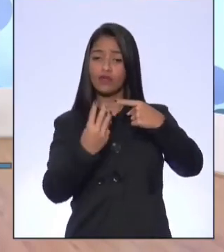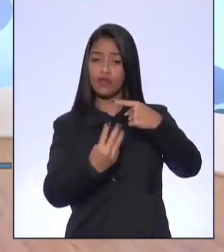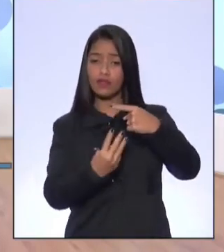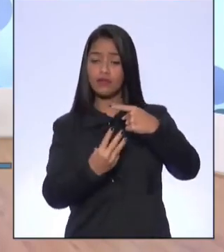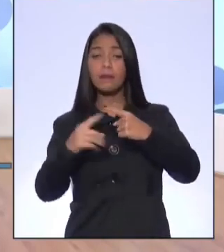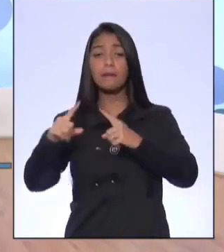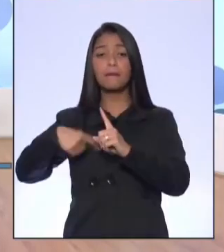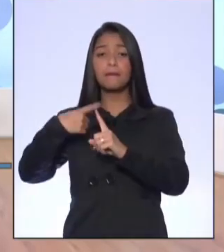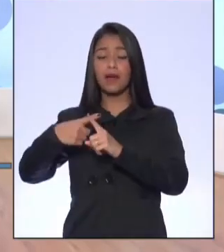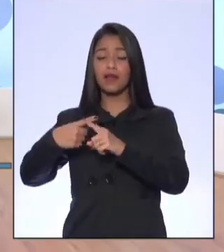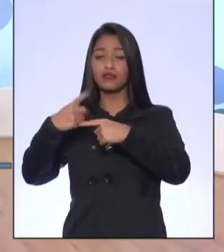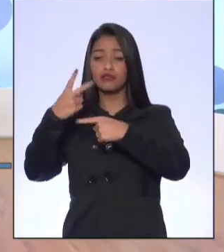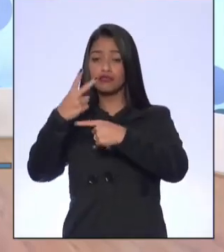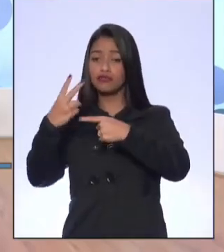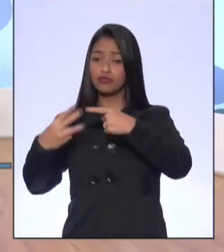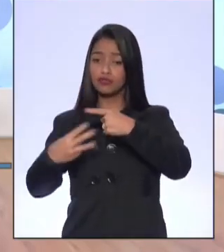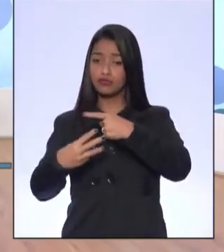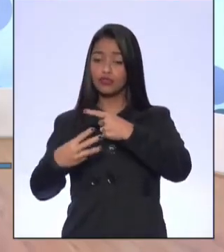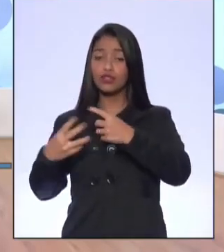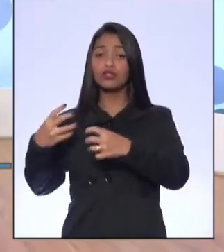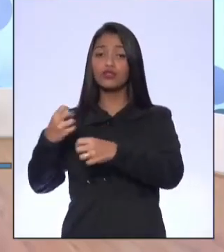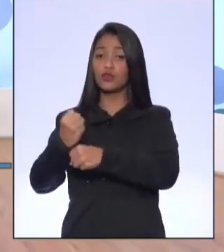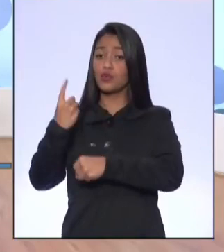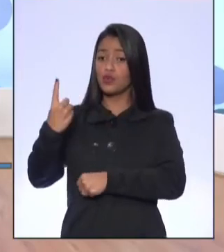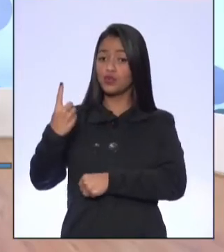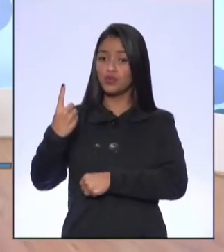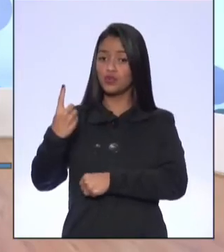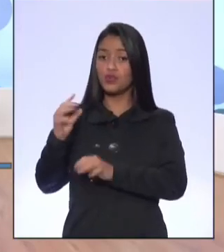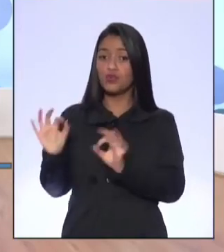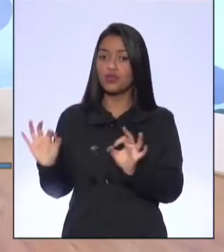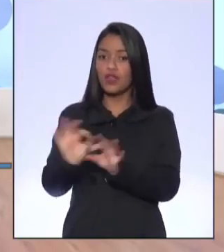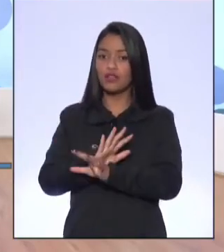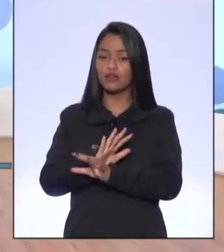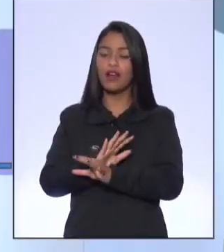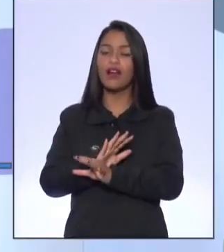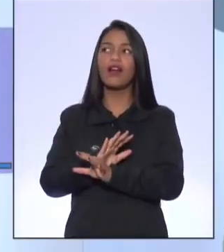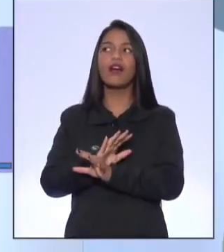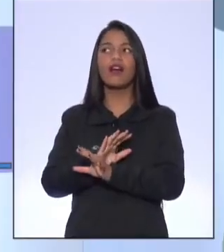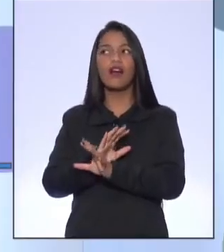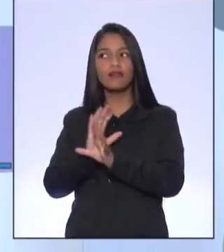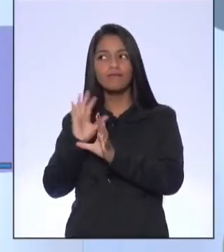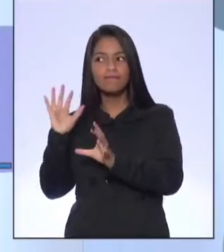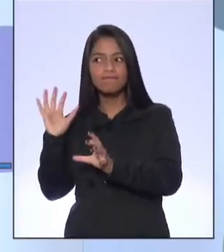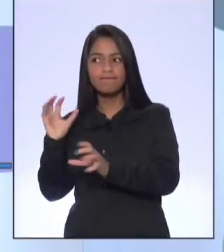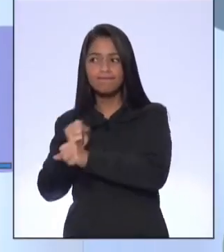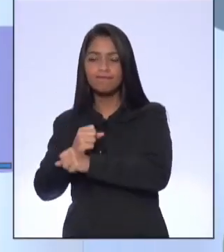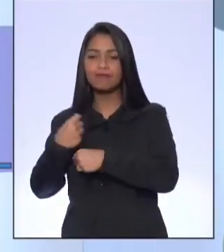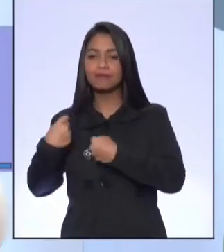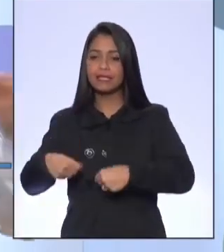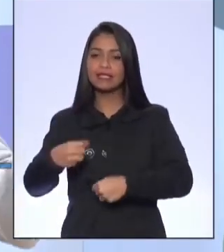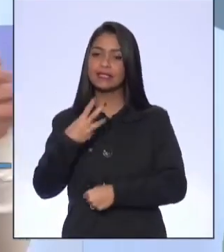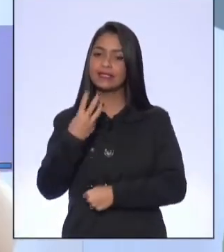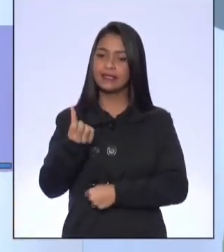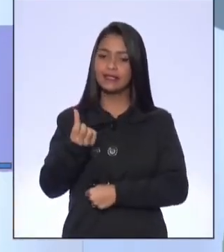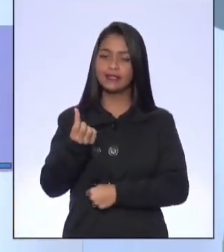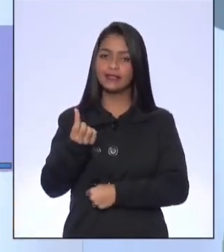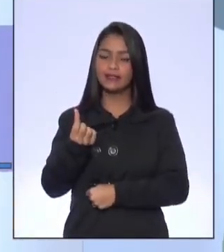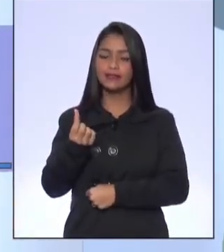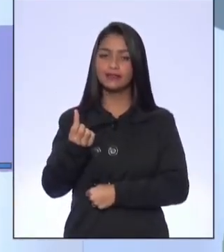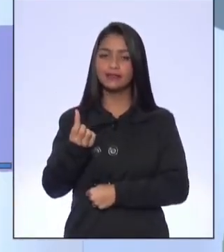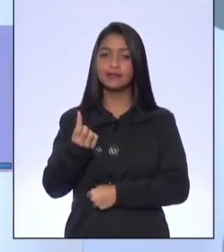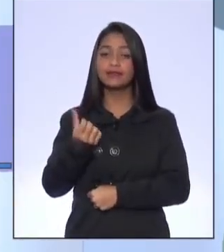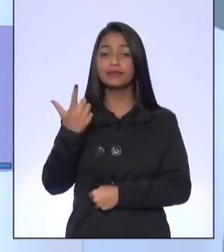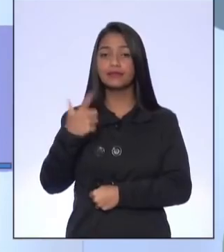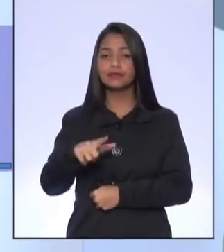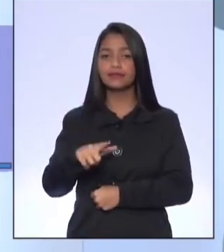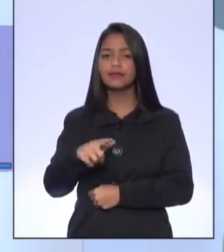dava um inteiro. Certo. Então a soma tinha que ser 36. Certo. E aí ele observou dentre as quatro alternativas, bota as quatro alternativas ali na